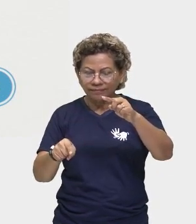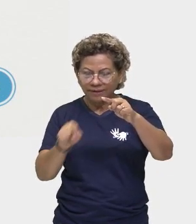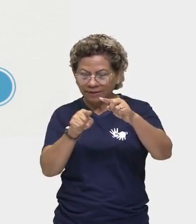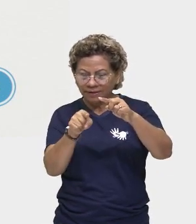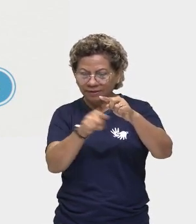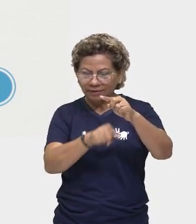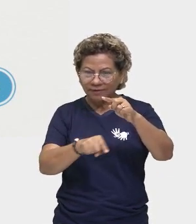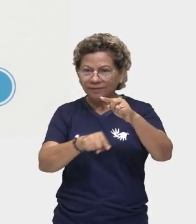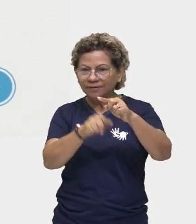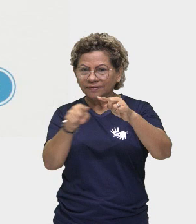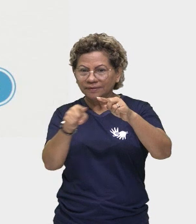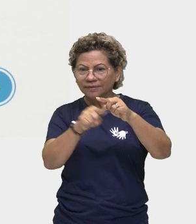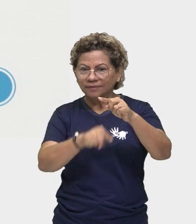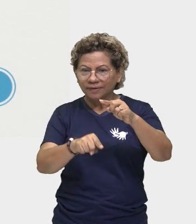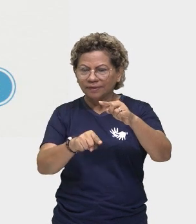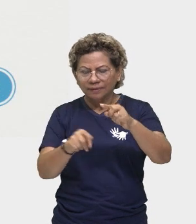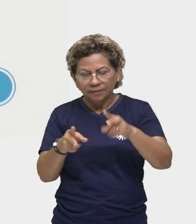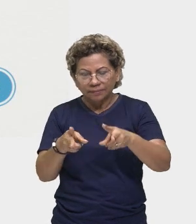já caracteriza